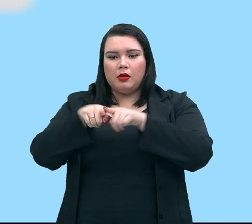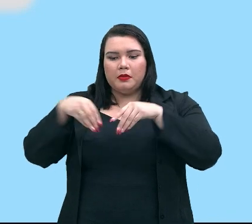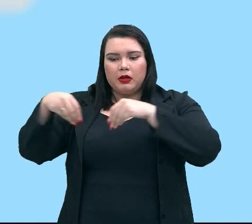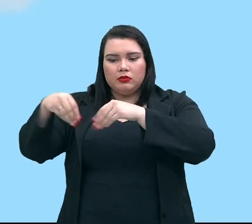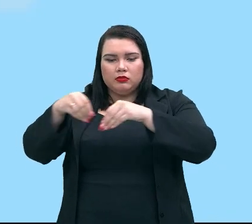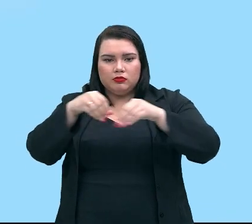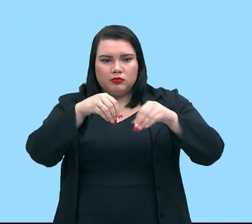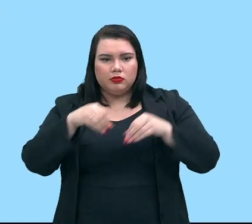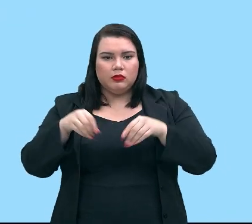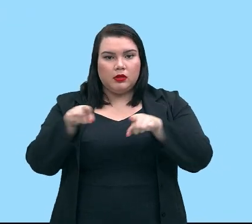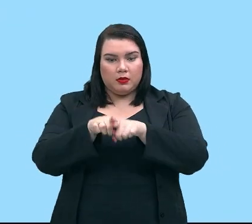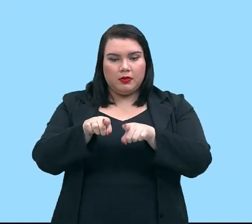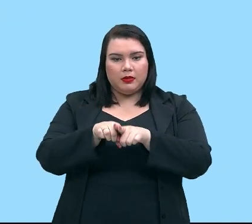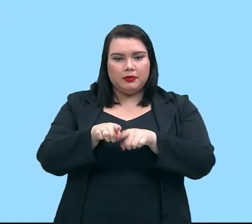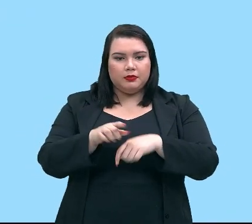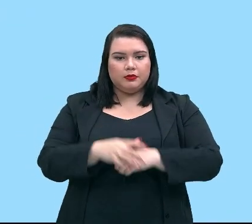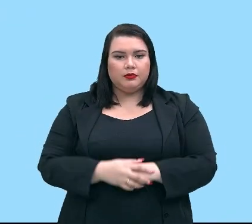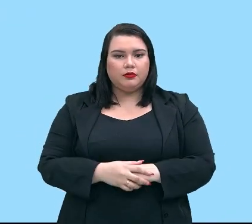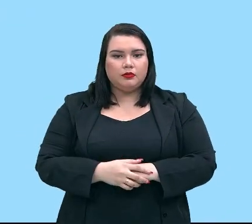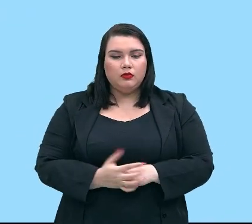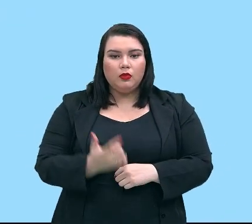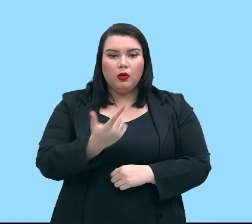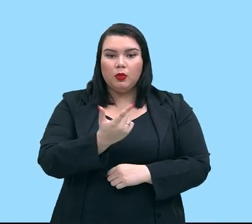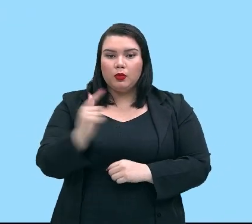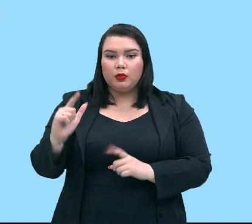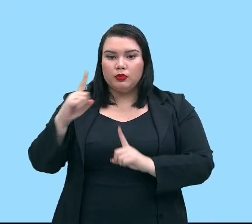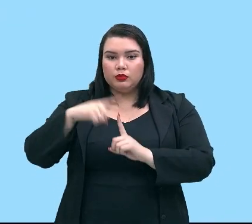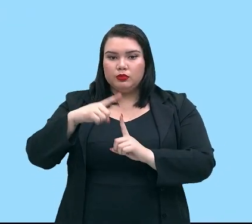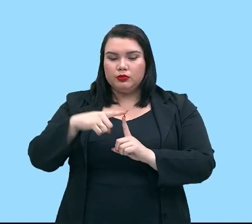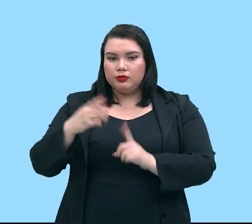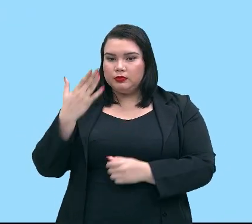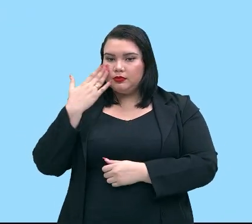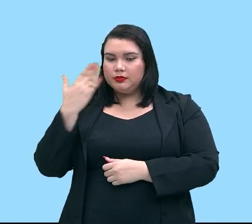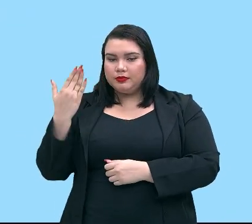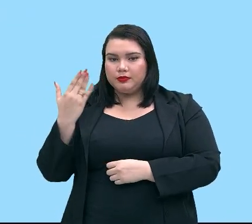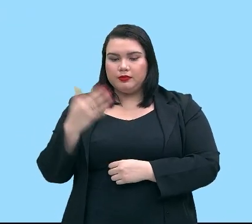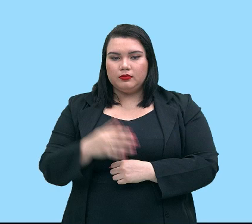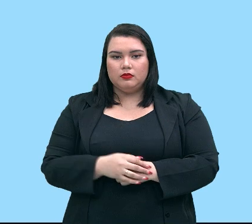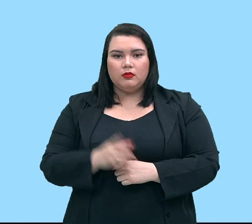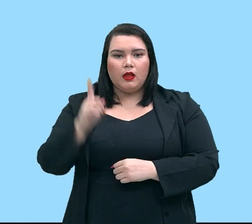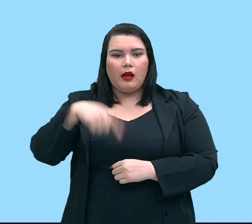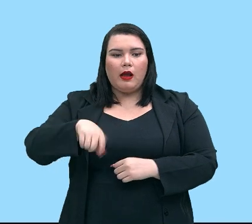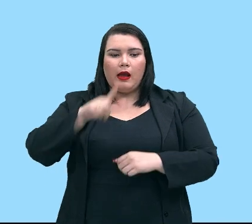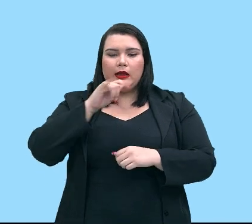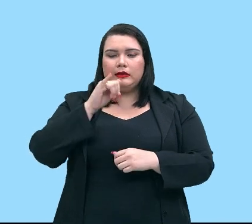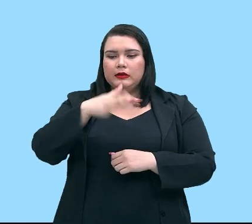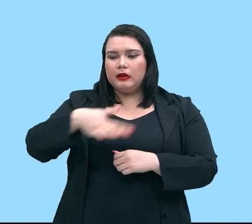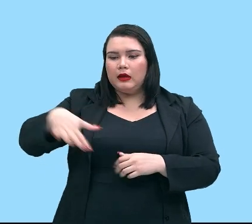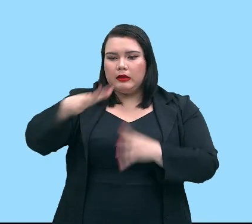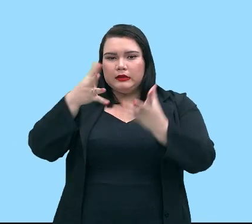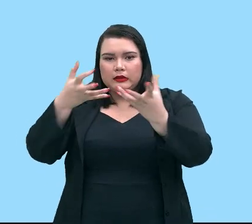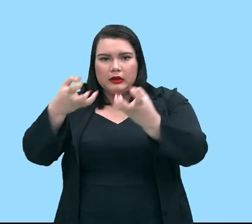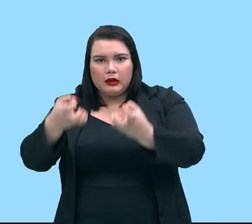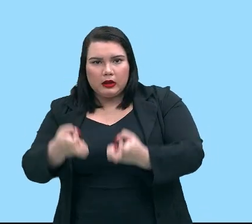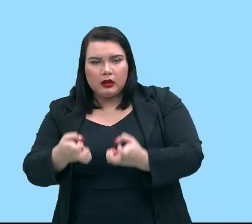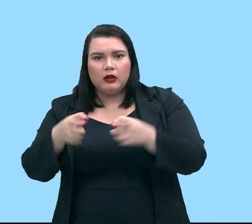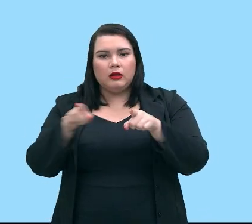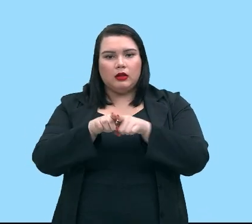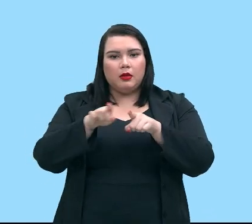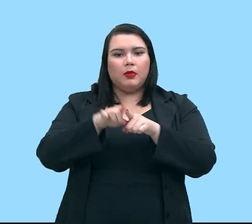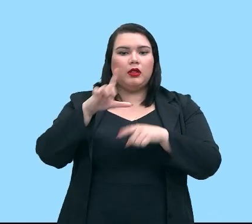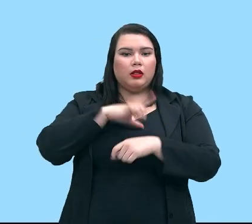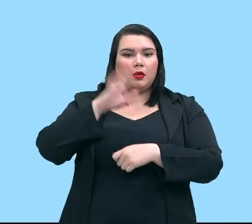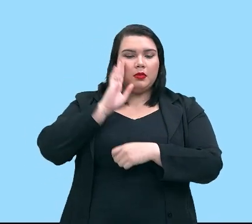e barras arenosas. Canal entrelaçado, comum em áreas mais secas e em terrenos com maior